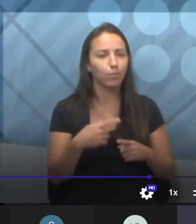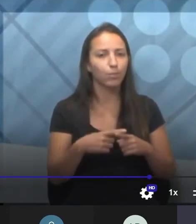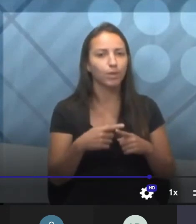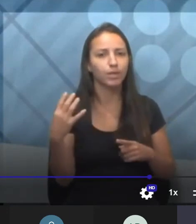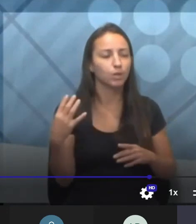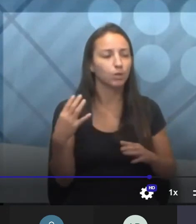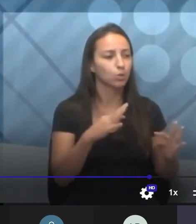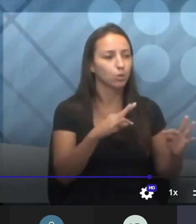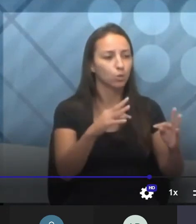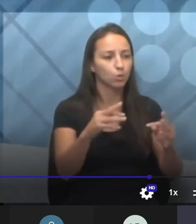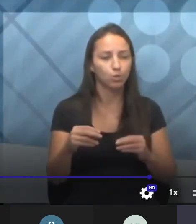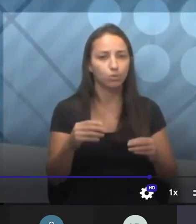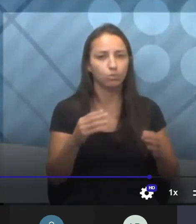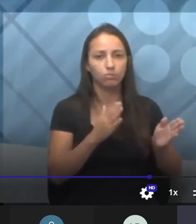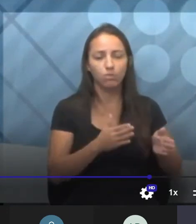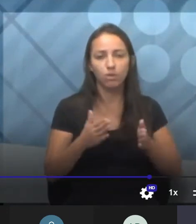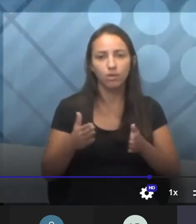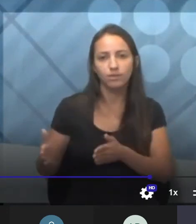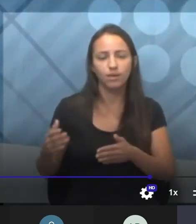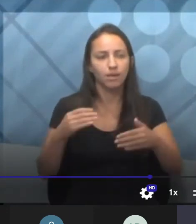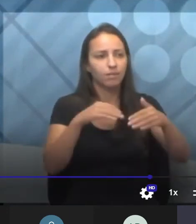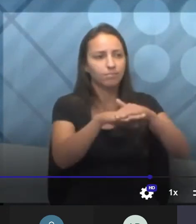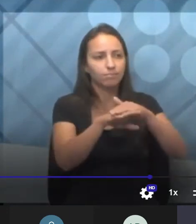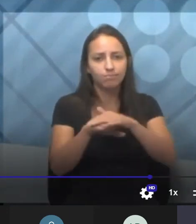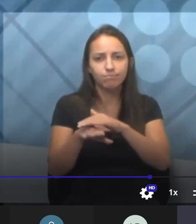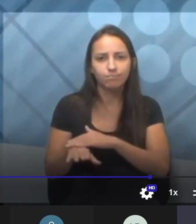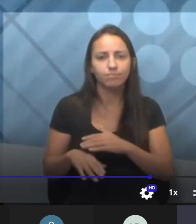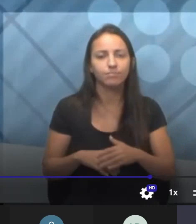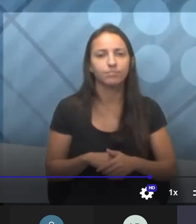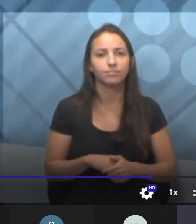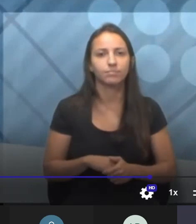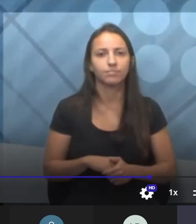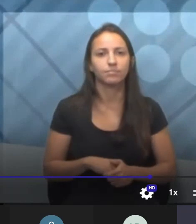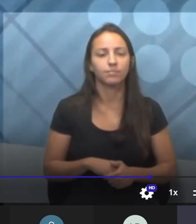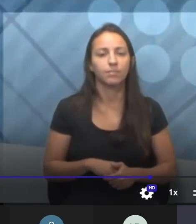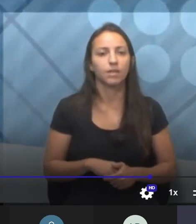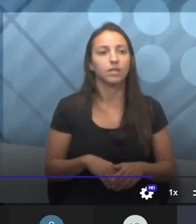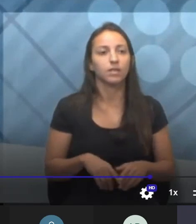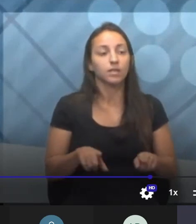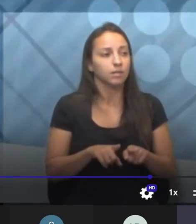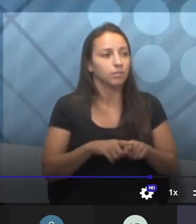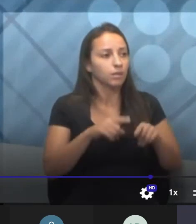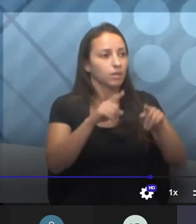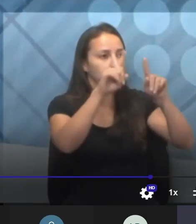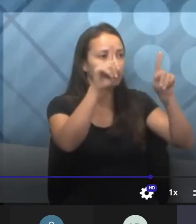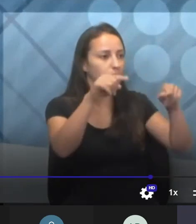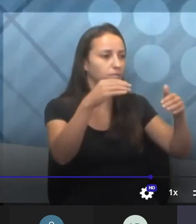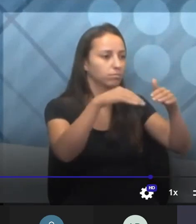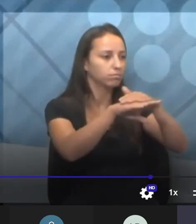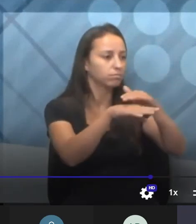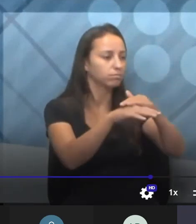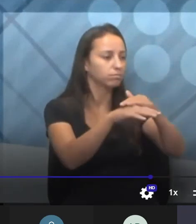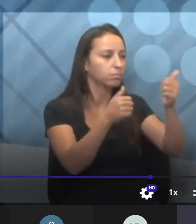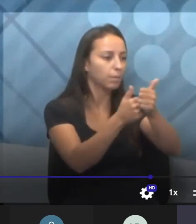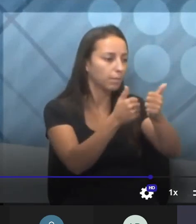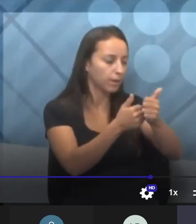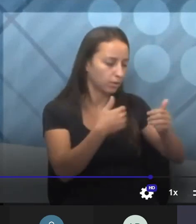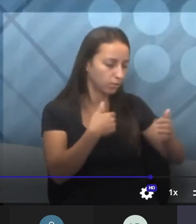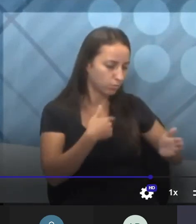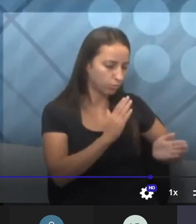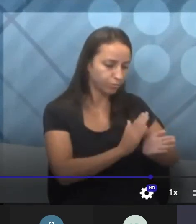lugar, está fácil, o armazenamento está próximo de onde eu estou picando, higienizando,